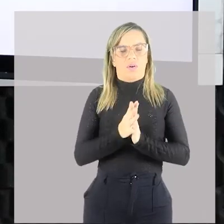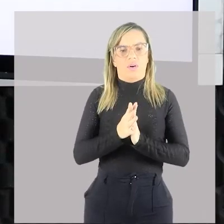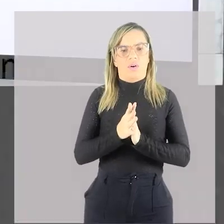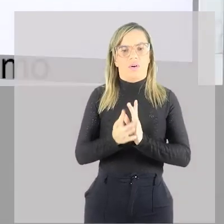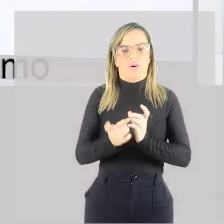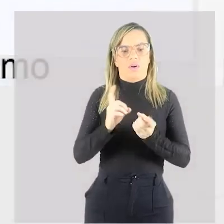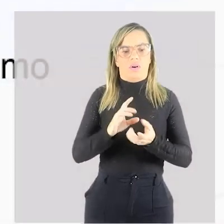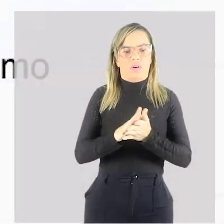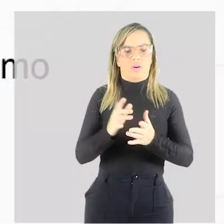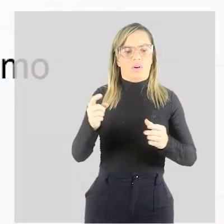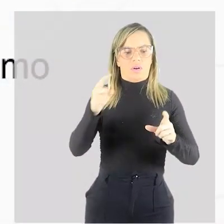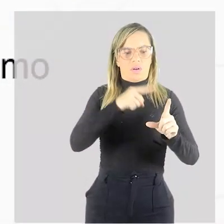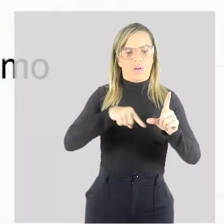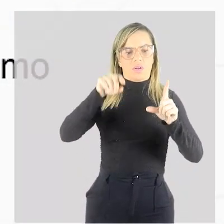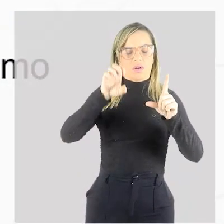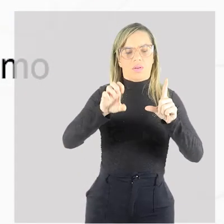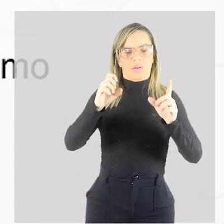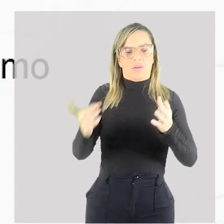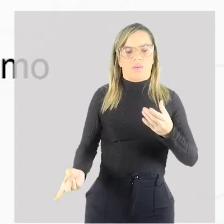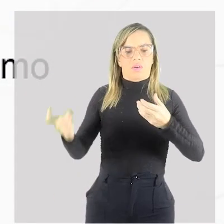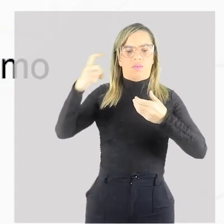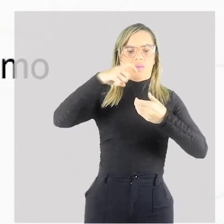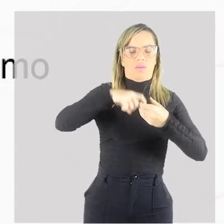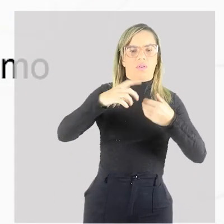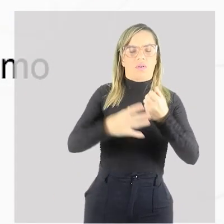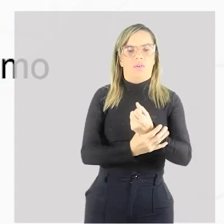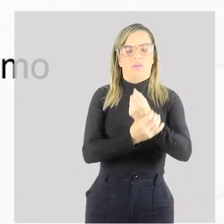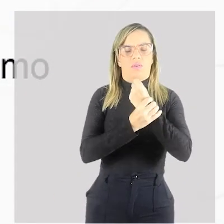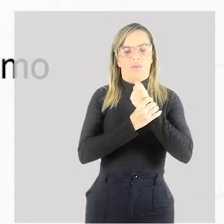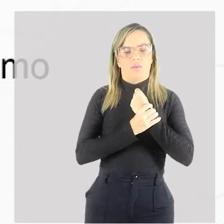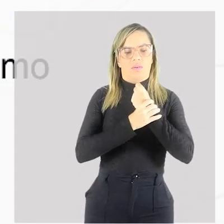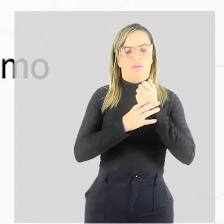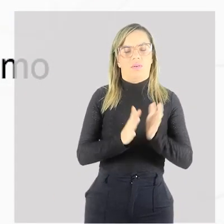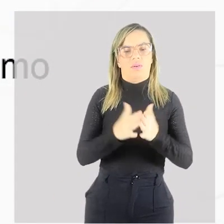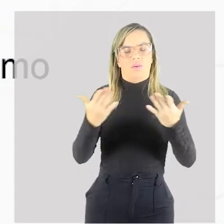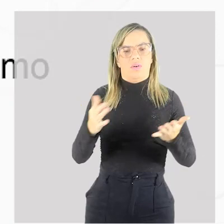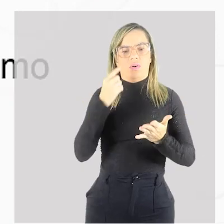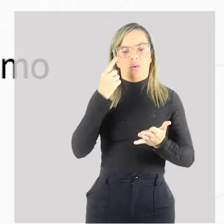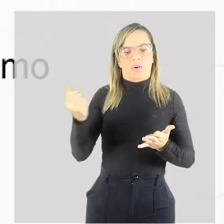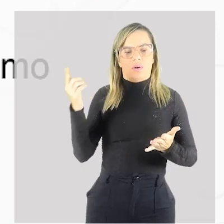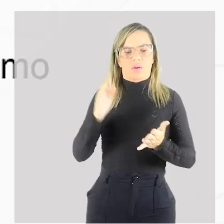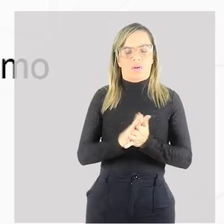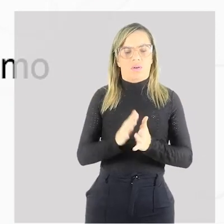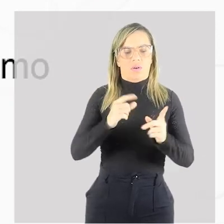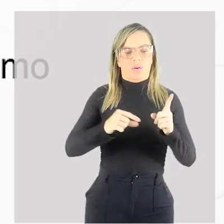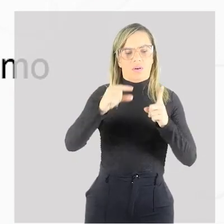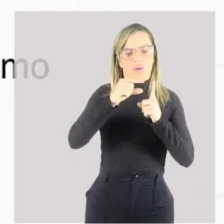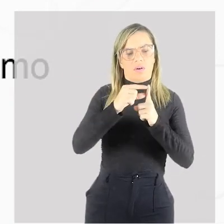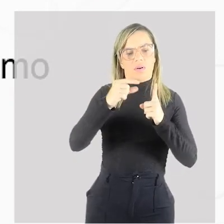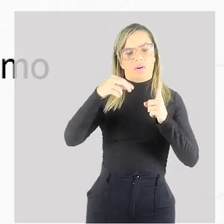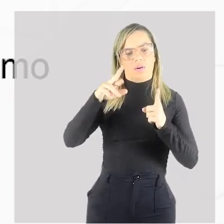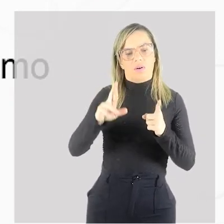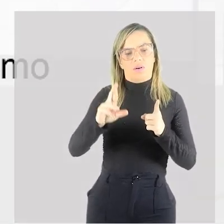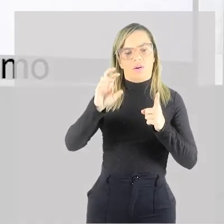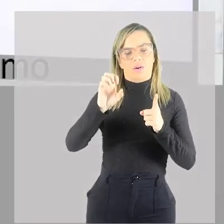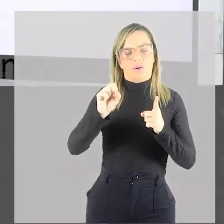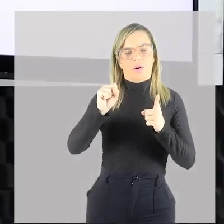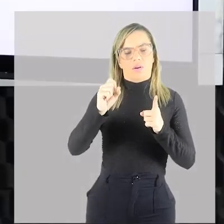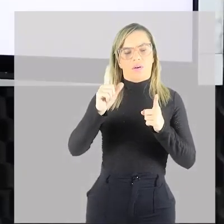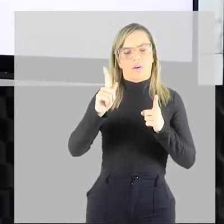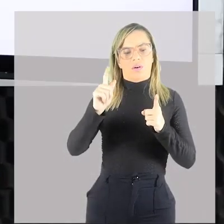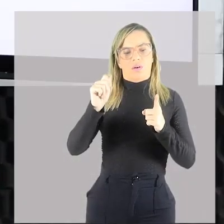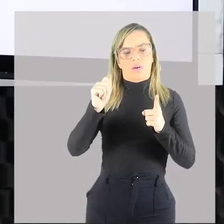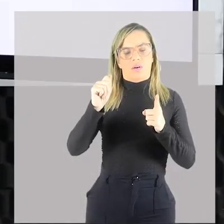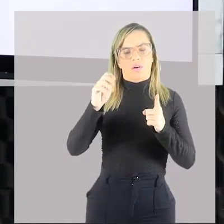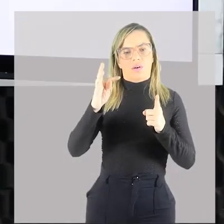tenho resgate do absolutismo. E aí a expressão resgate, resgata o absolutismo,